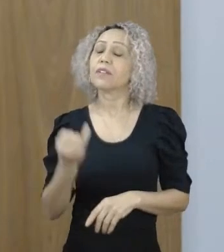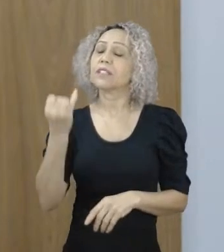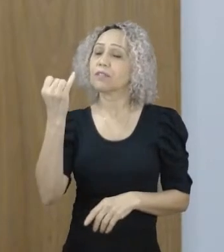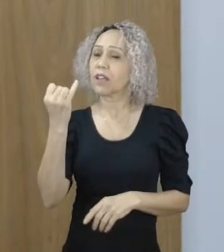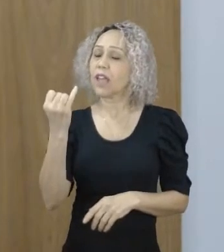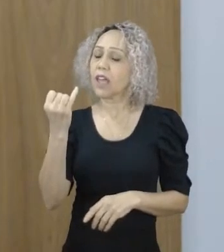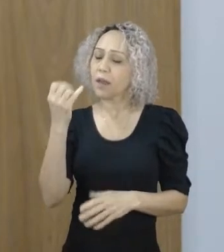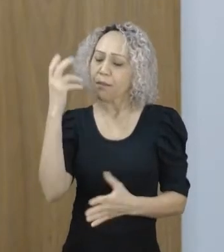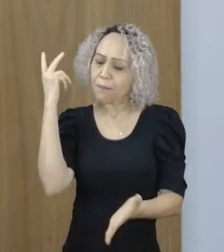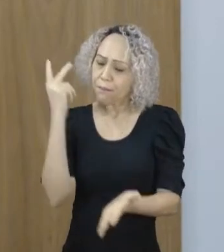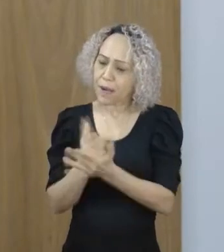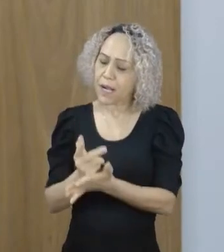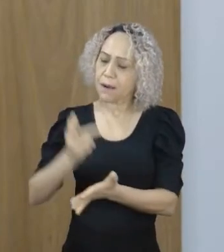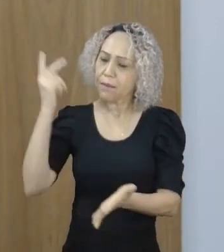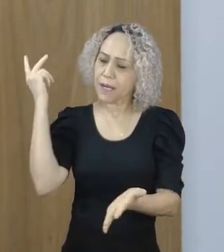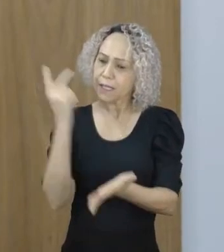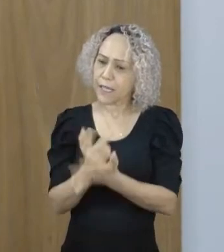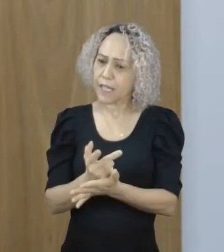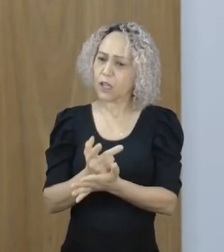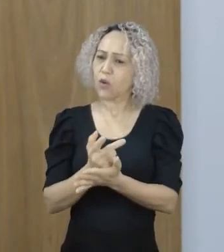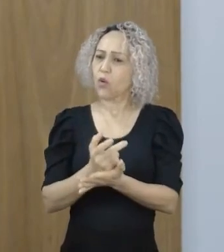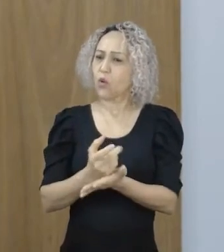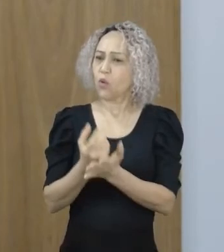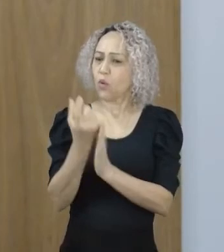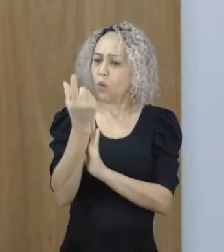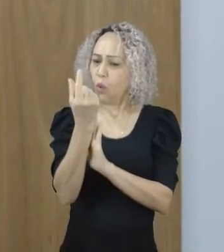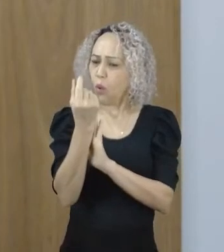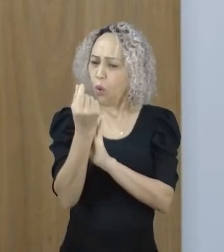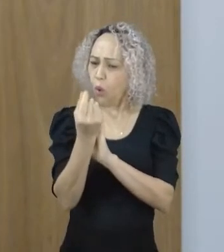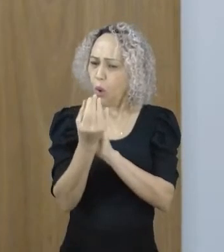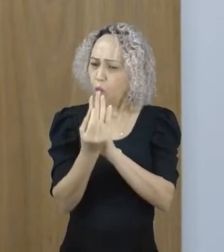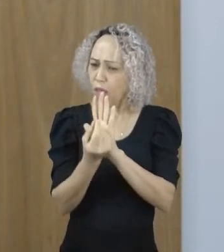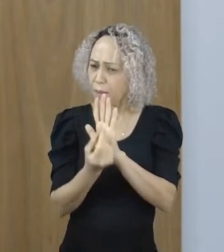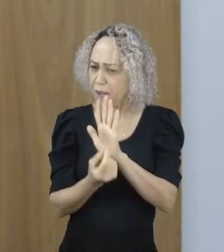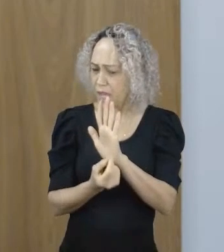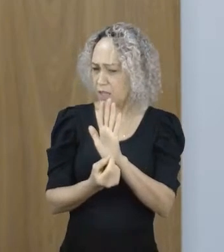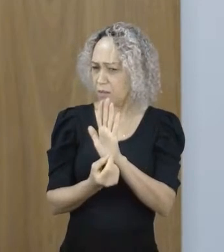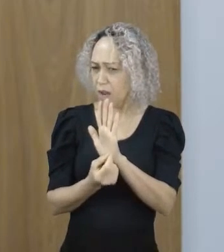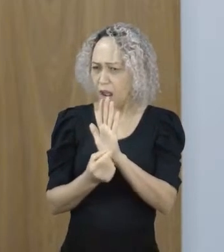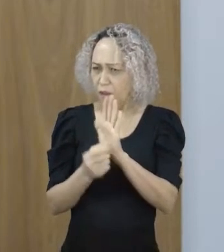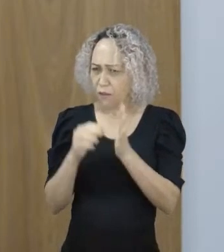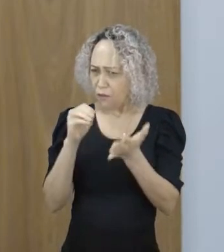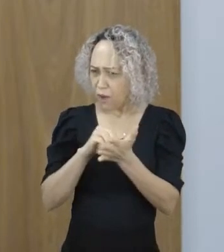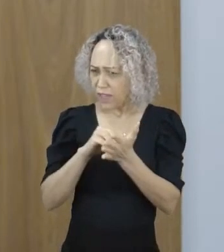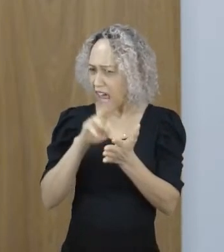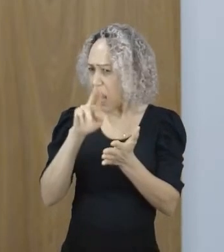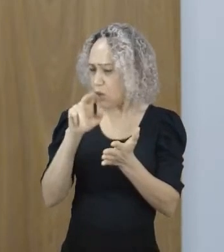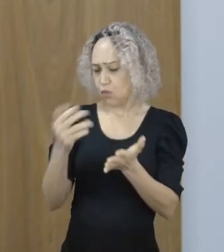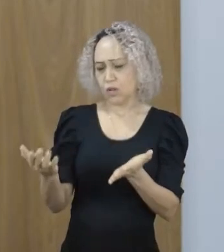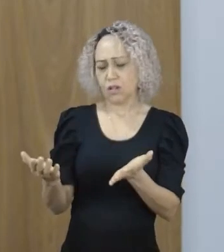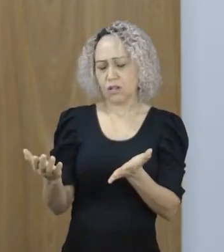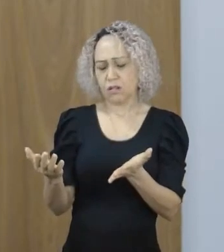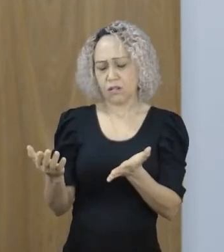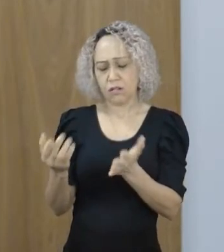esse cuidado realmente contínuo, né, com o orçamento, inclusive para que não falte, e acompanhando inclusive